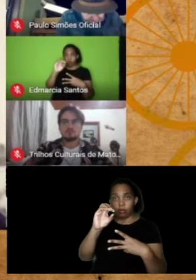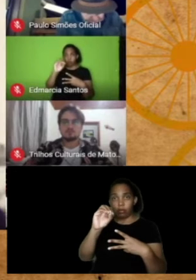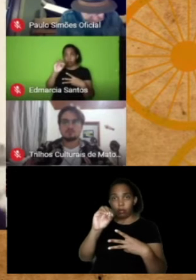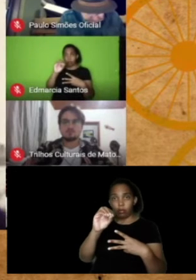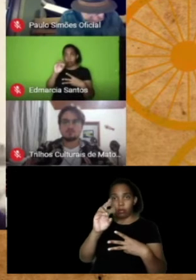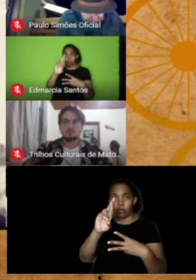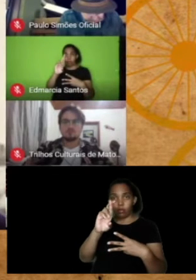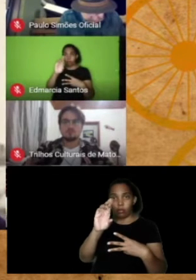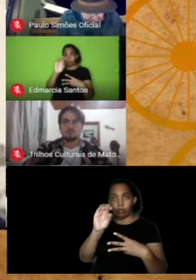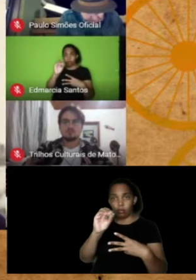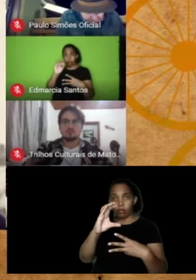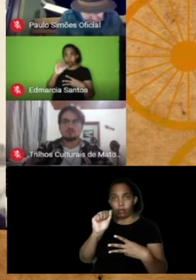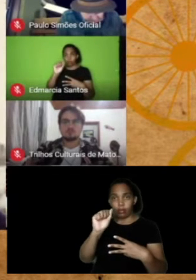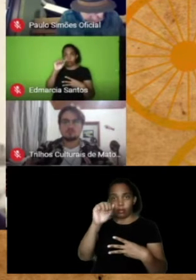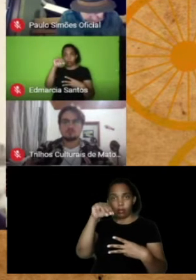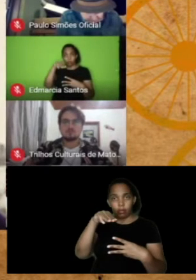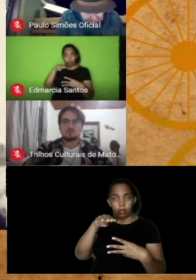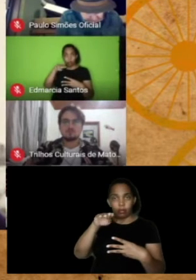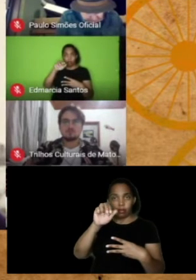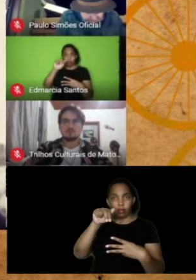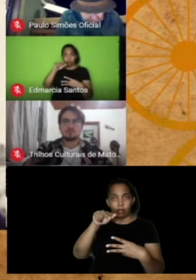o estrito